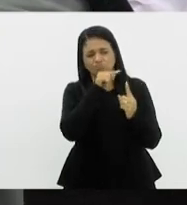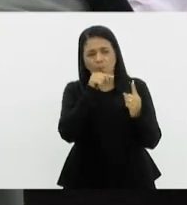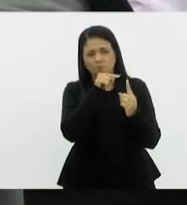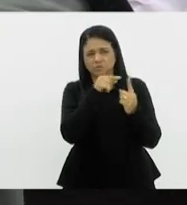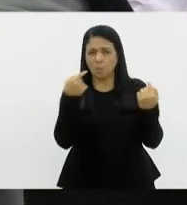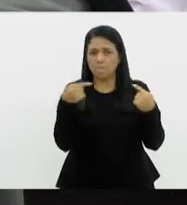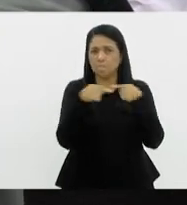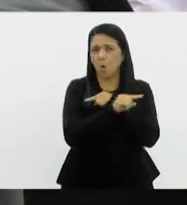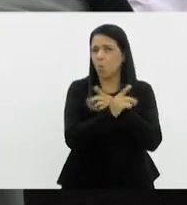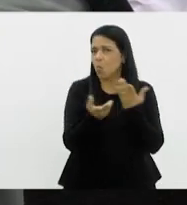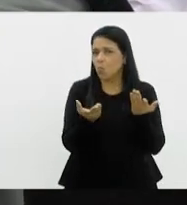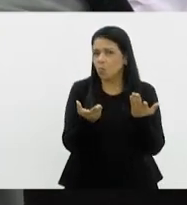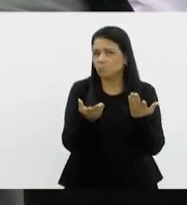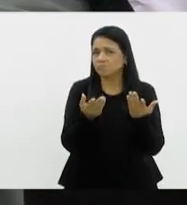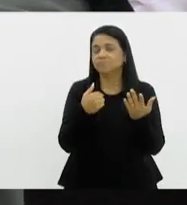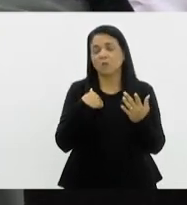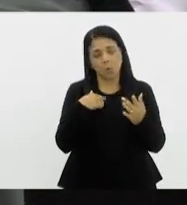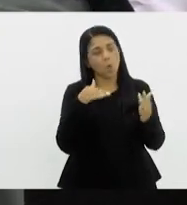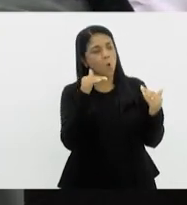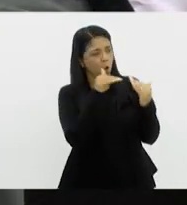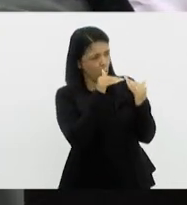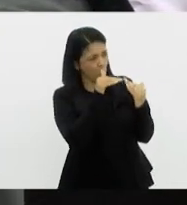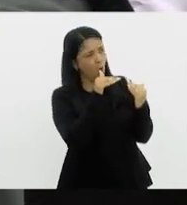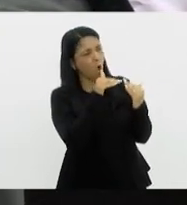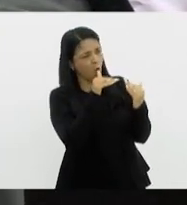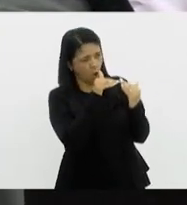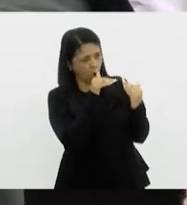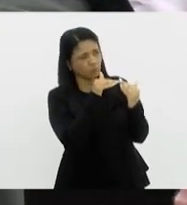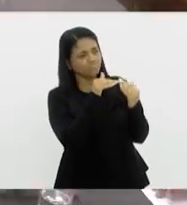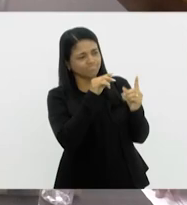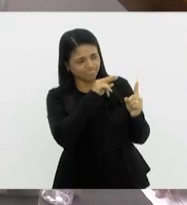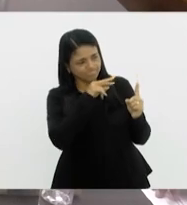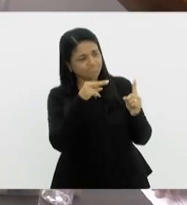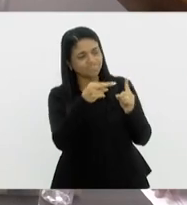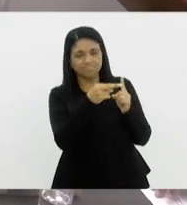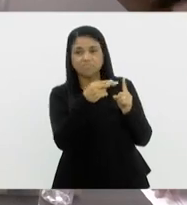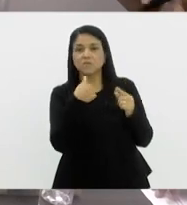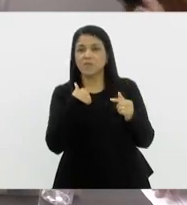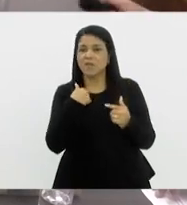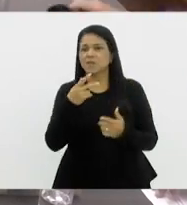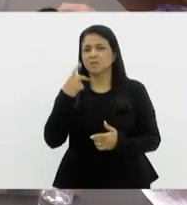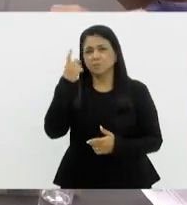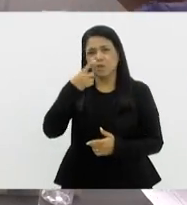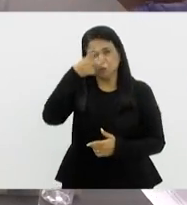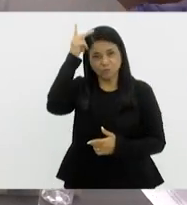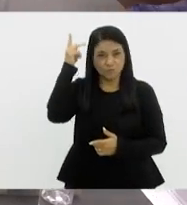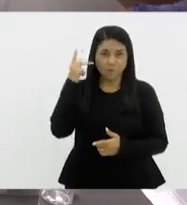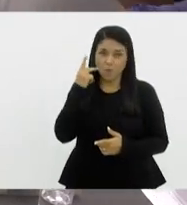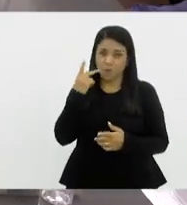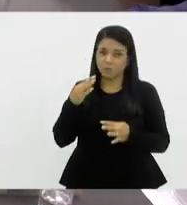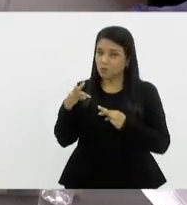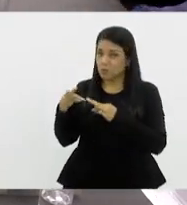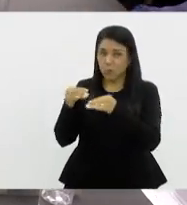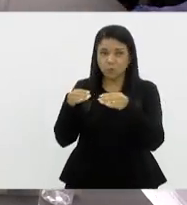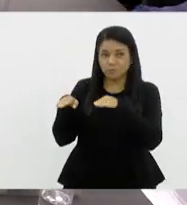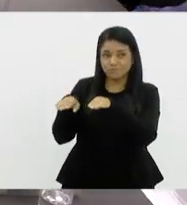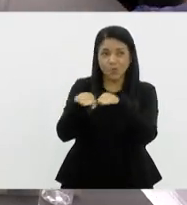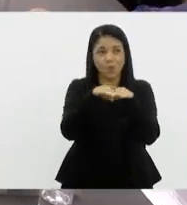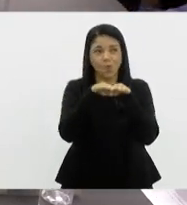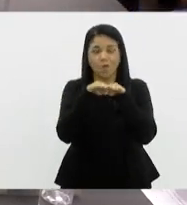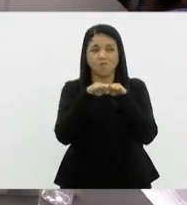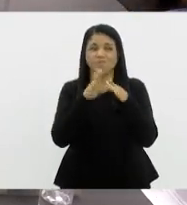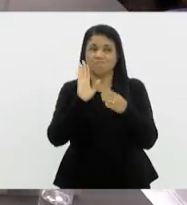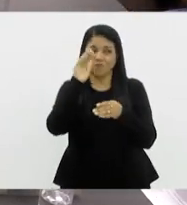eu concordo, ia ser nesse sentido. Eu também concordo com essa visão. Deputado Luiz Paulo, acho que vai haver unanimidade. Está me